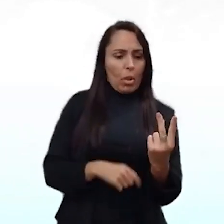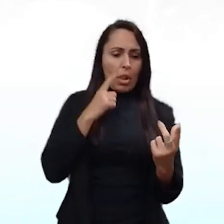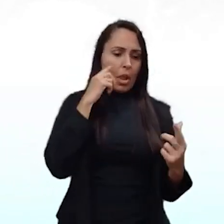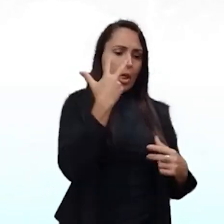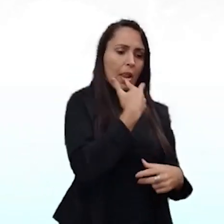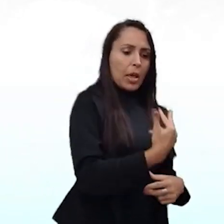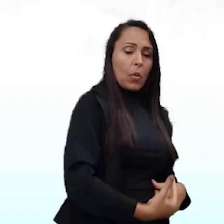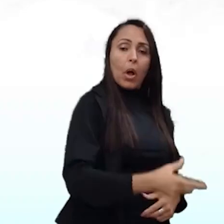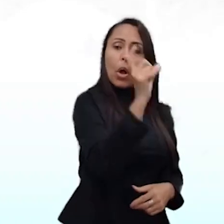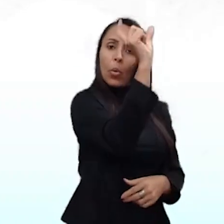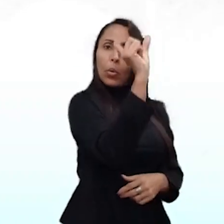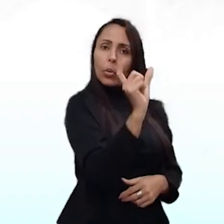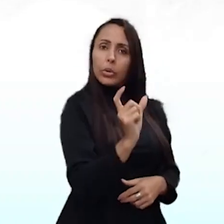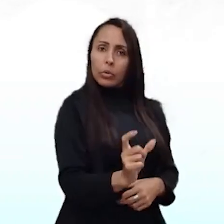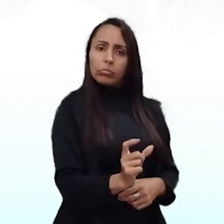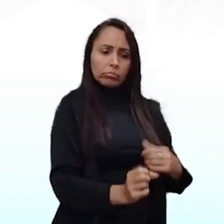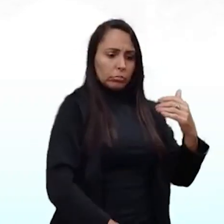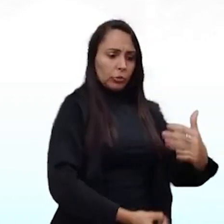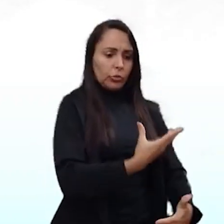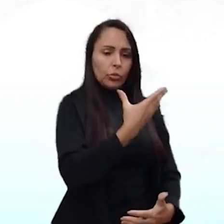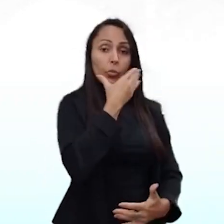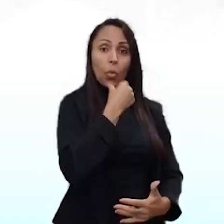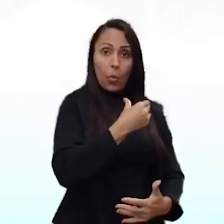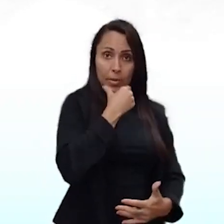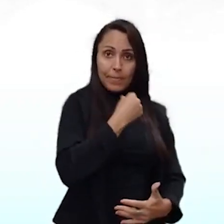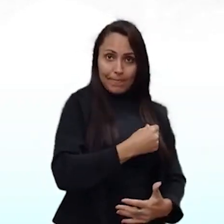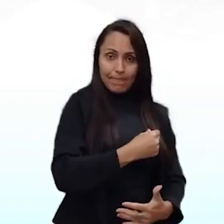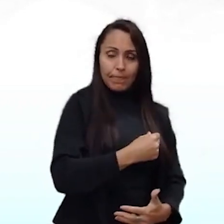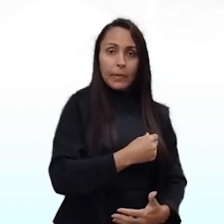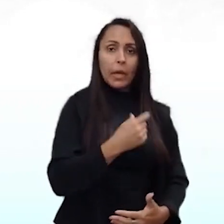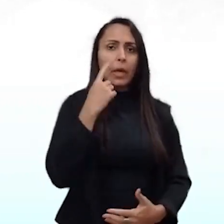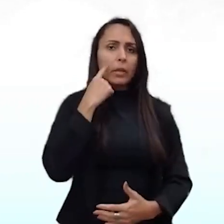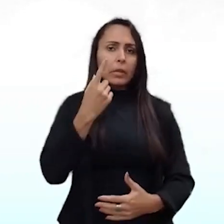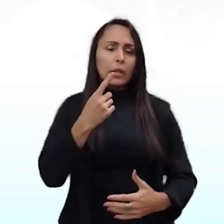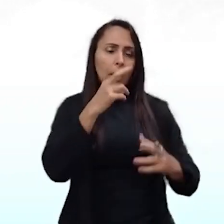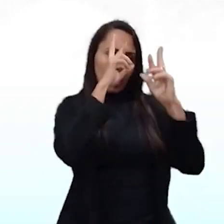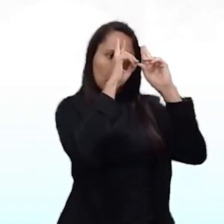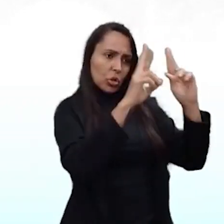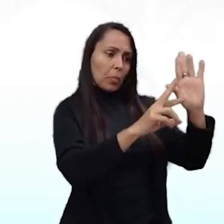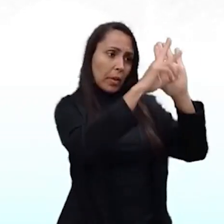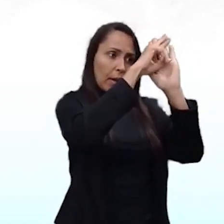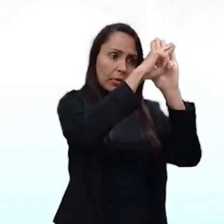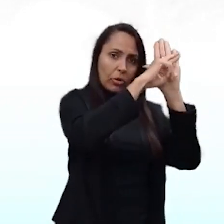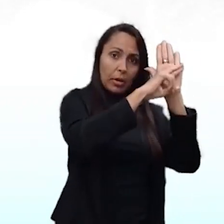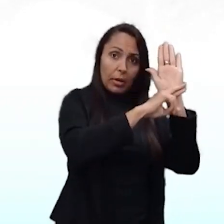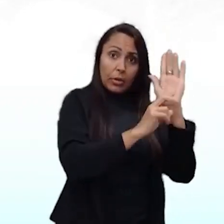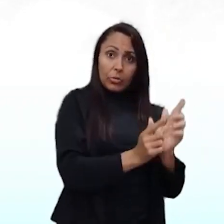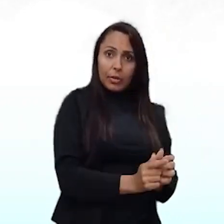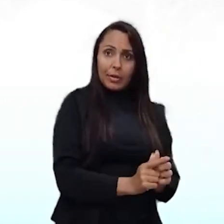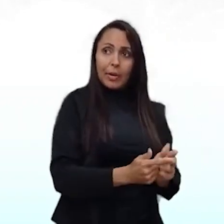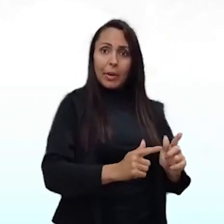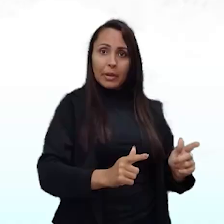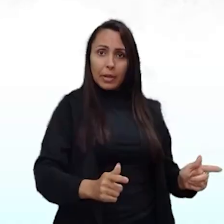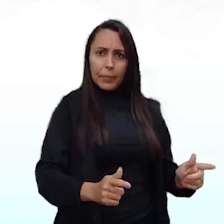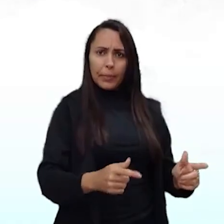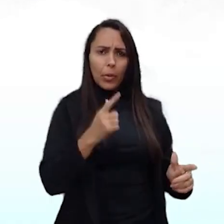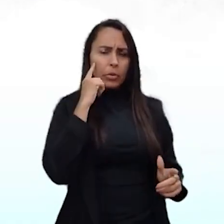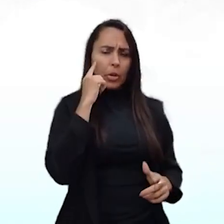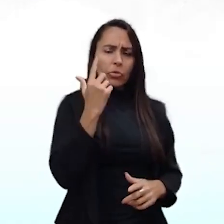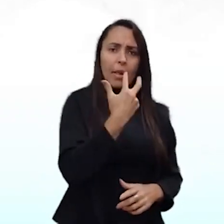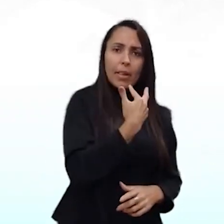sistema de códigos criado pelo homem, não é? Que respeita as normas gramaticais, ou seja, o